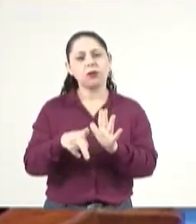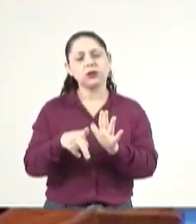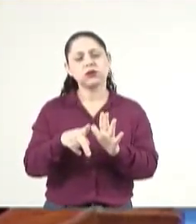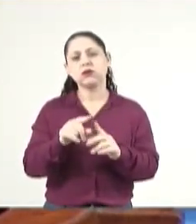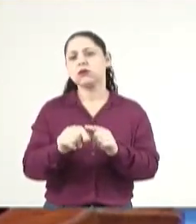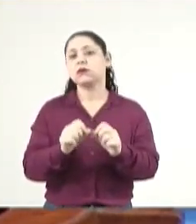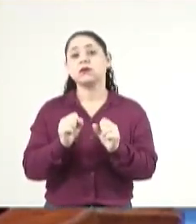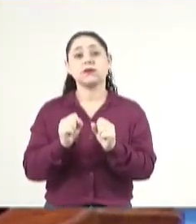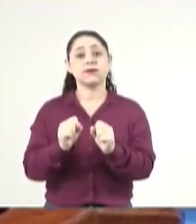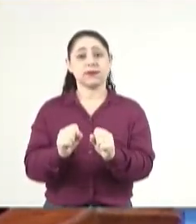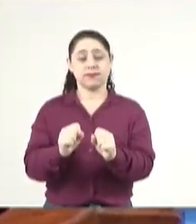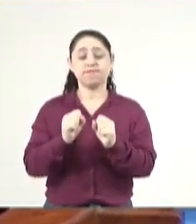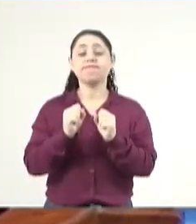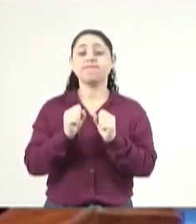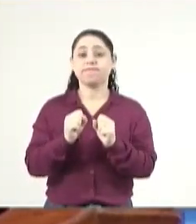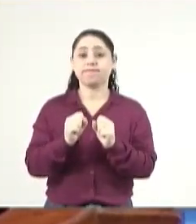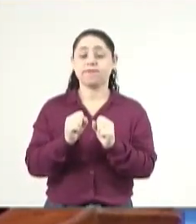que nós temos que discutir.